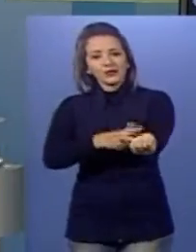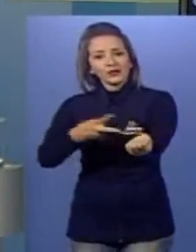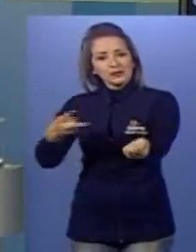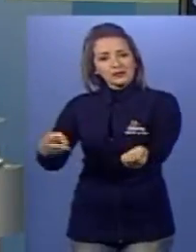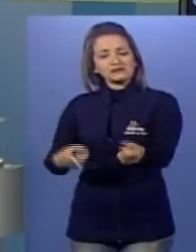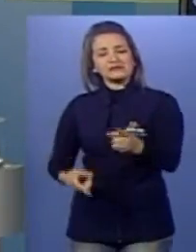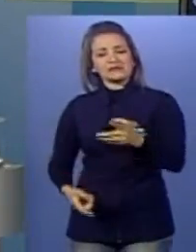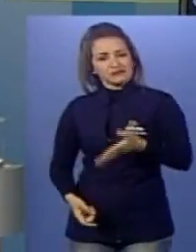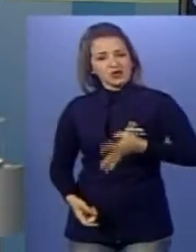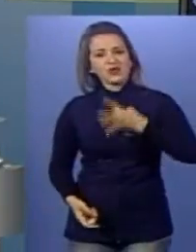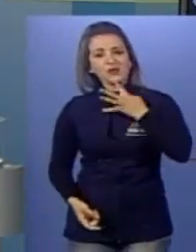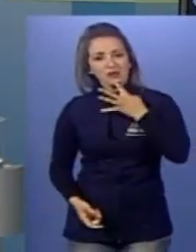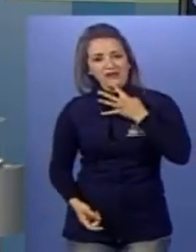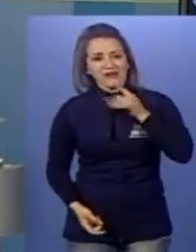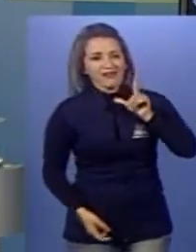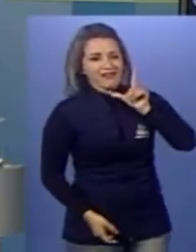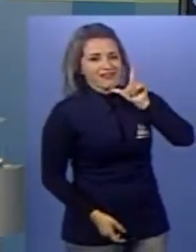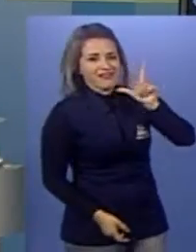lance